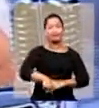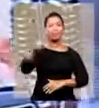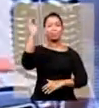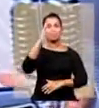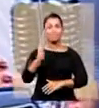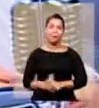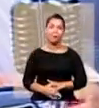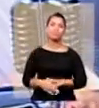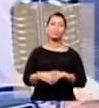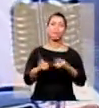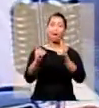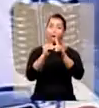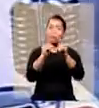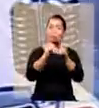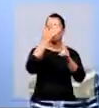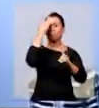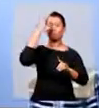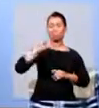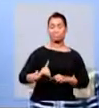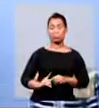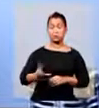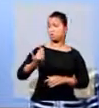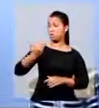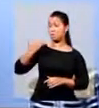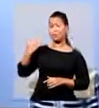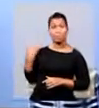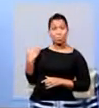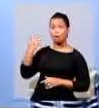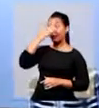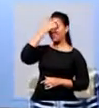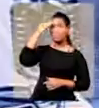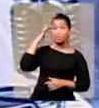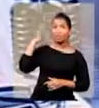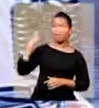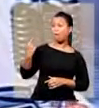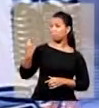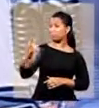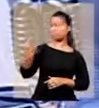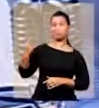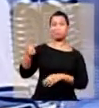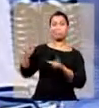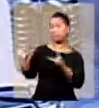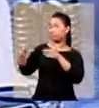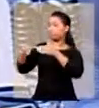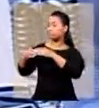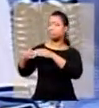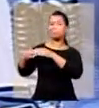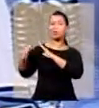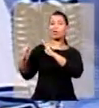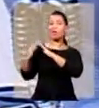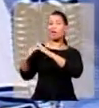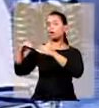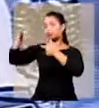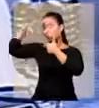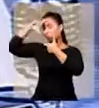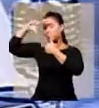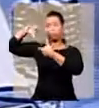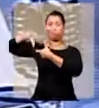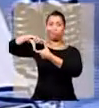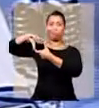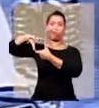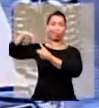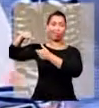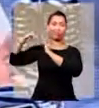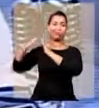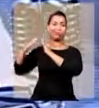pessoa estava reclusa no seu ambiente doméstico. Em casa, né? Então, ela não tinha, ela sofria esse isolamento